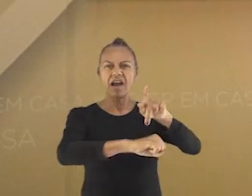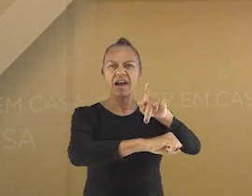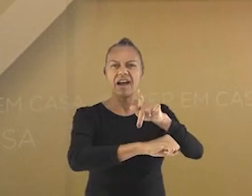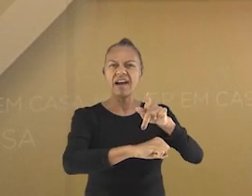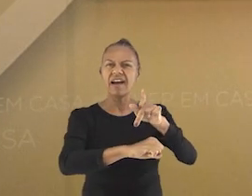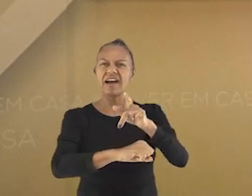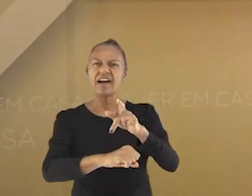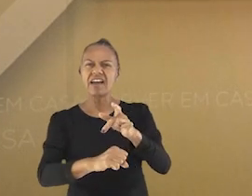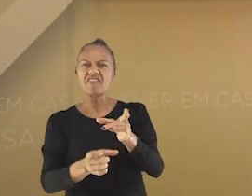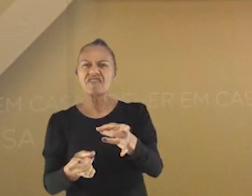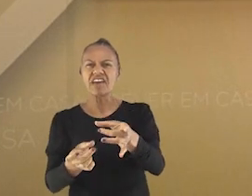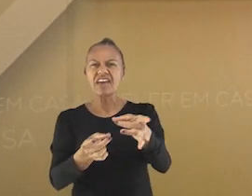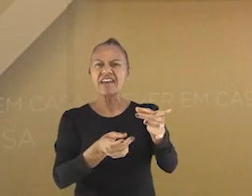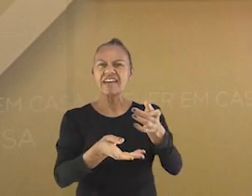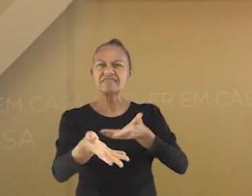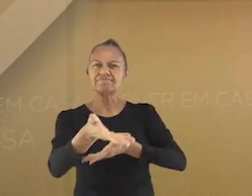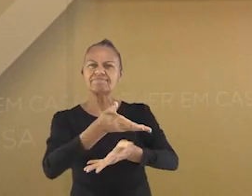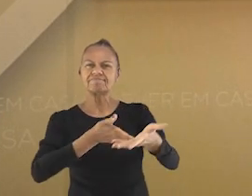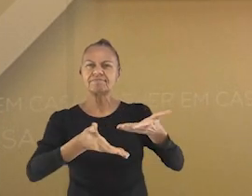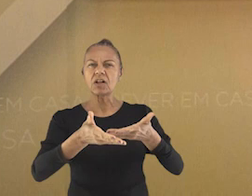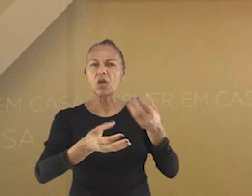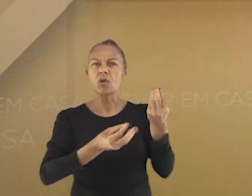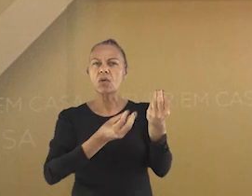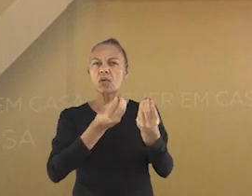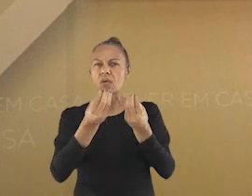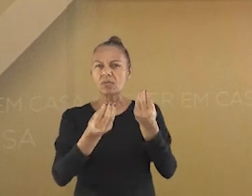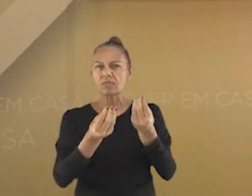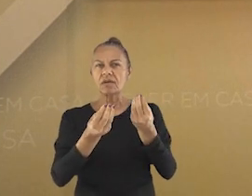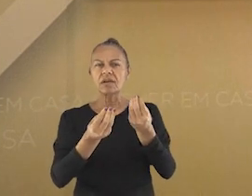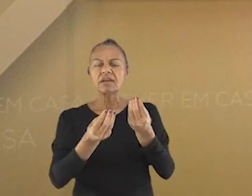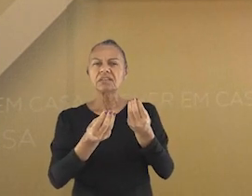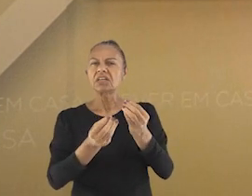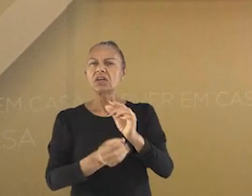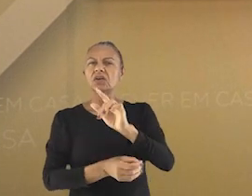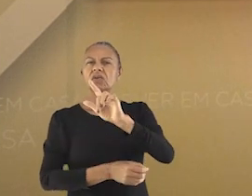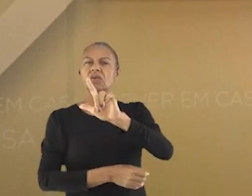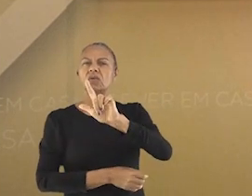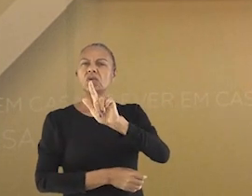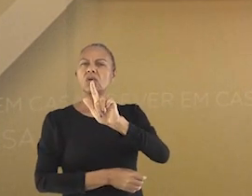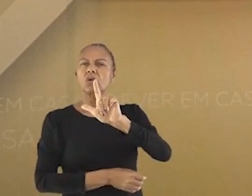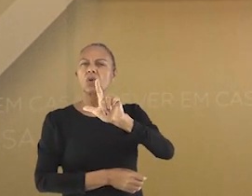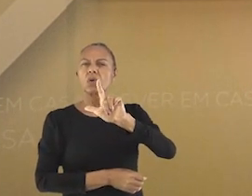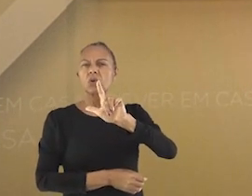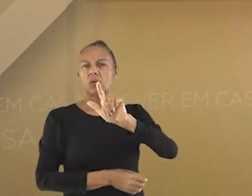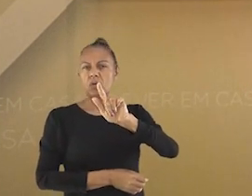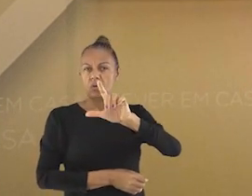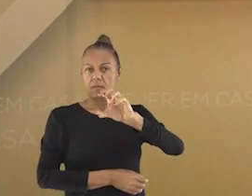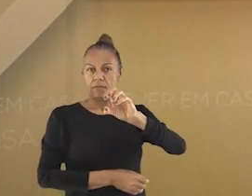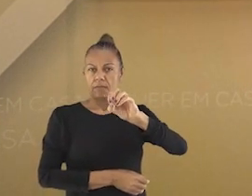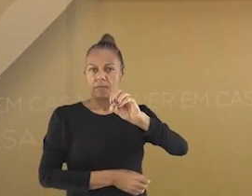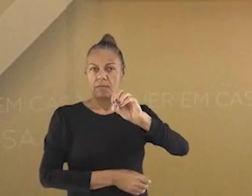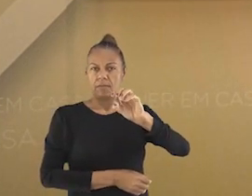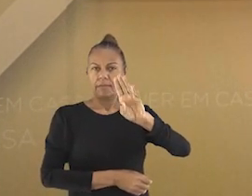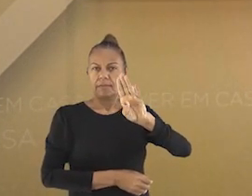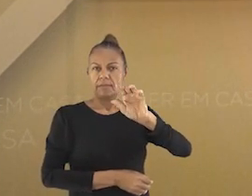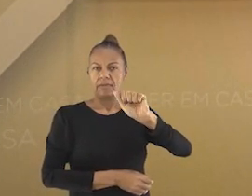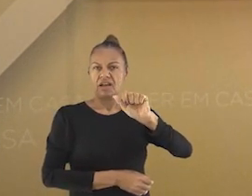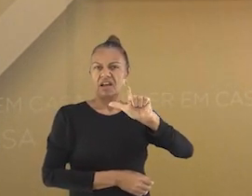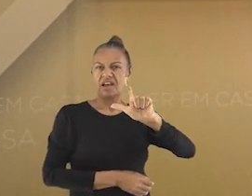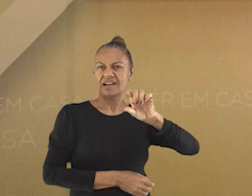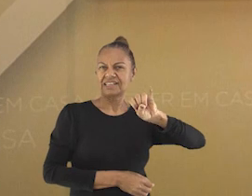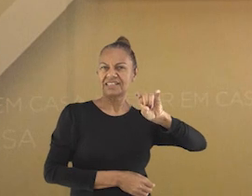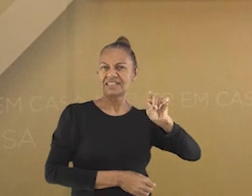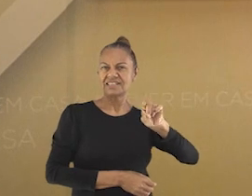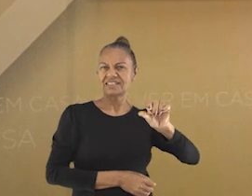Mas afinal de contas, o que é a globalização? Podemos entender como um conjunto